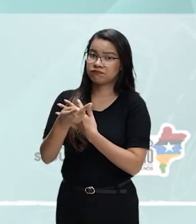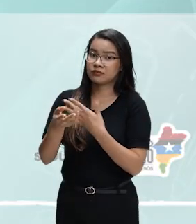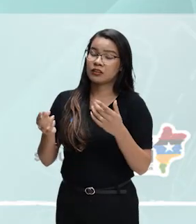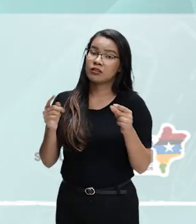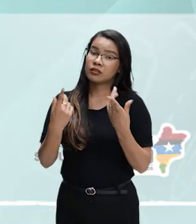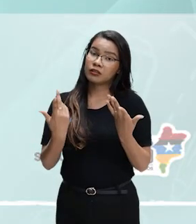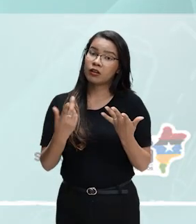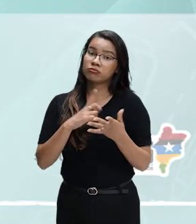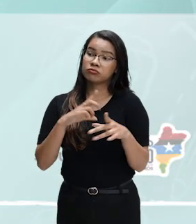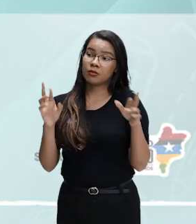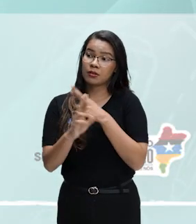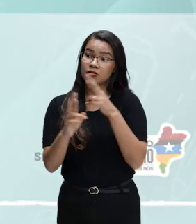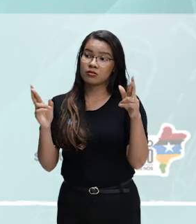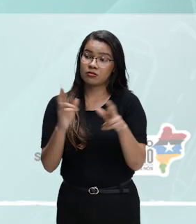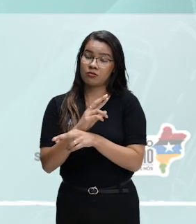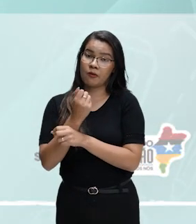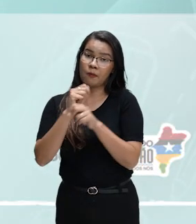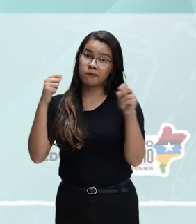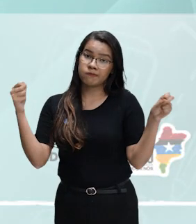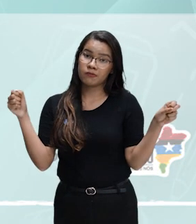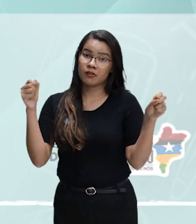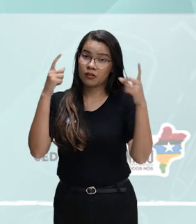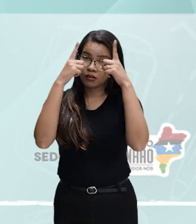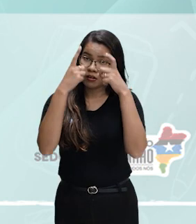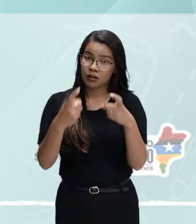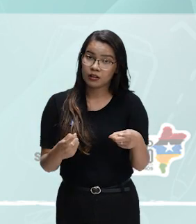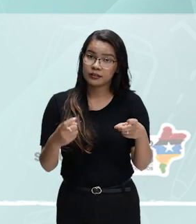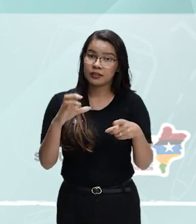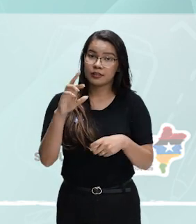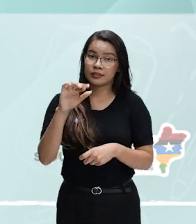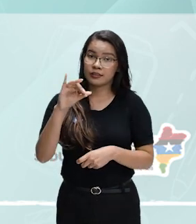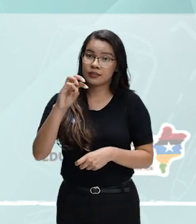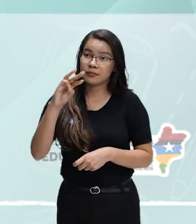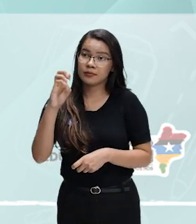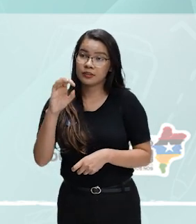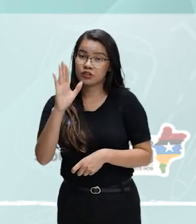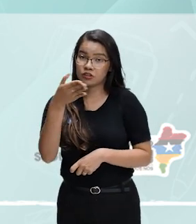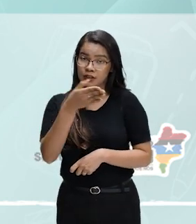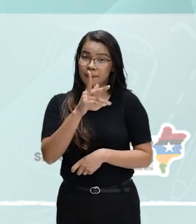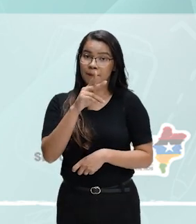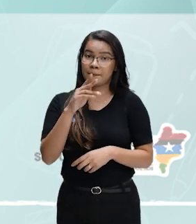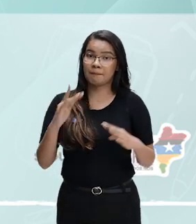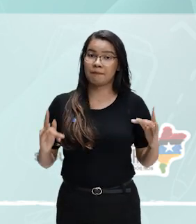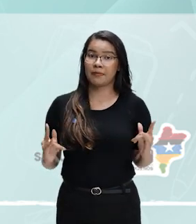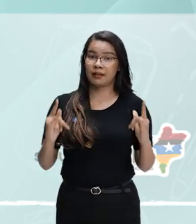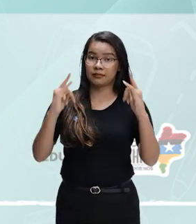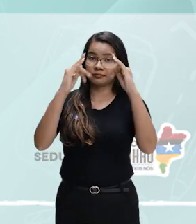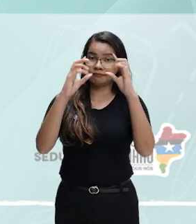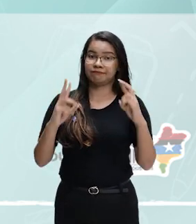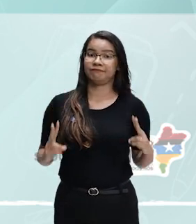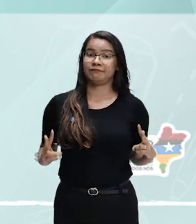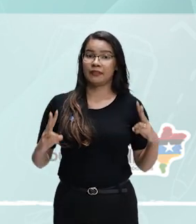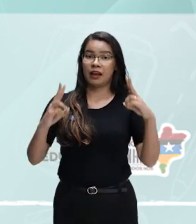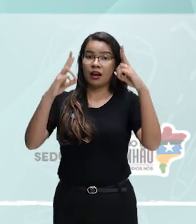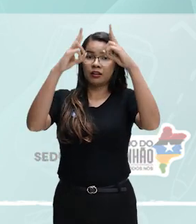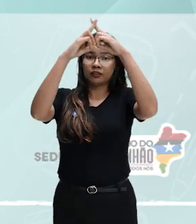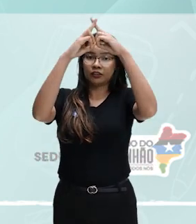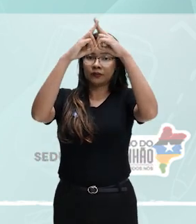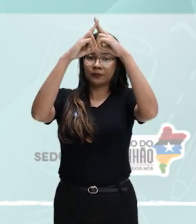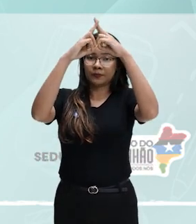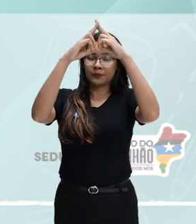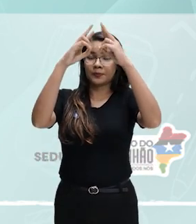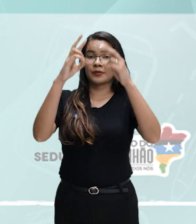uma associação do aumento da violência e da criminalidade em Paris, na capital francesa, com as